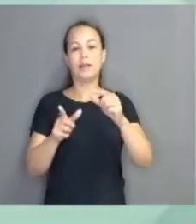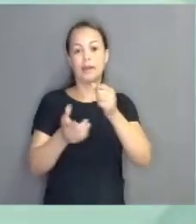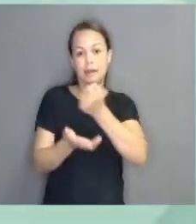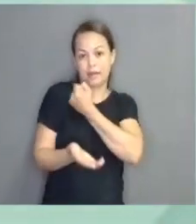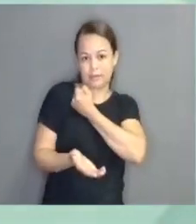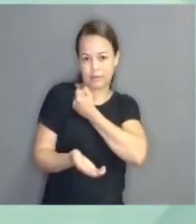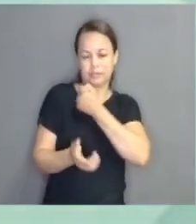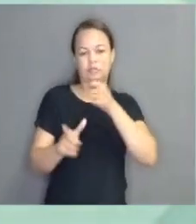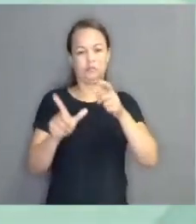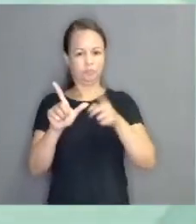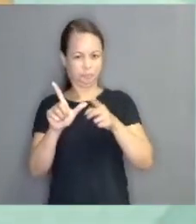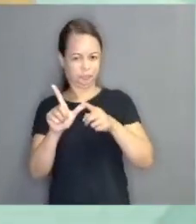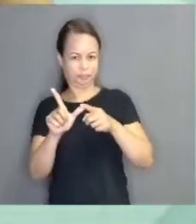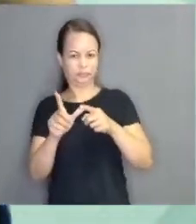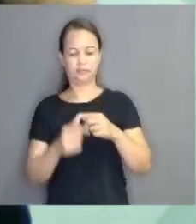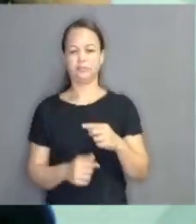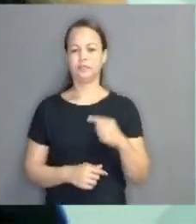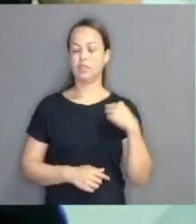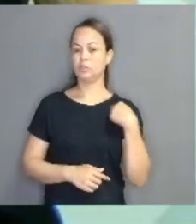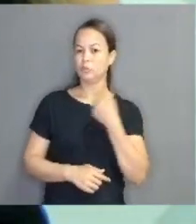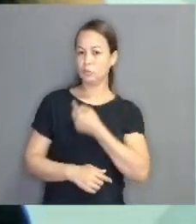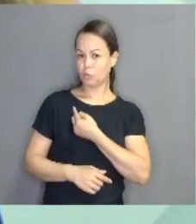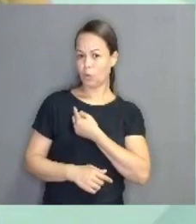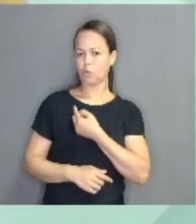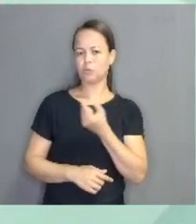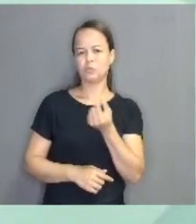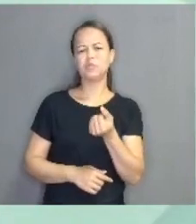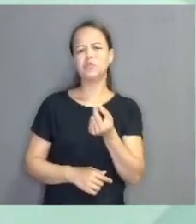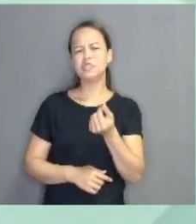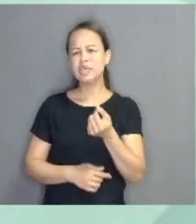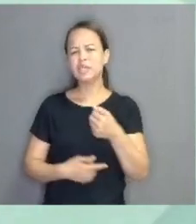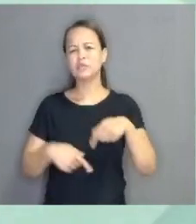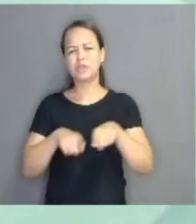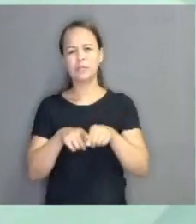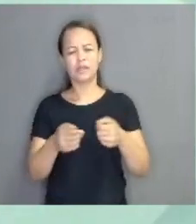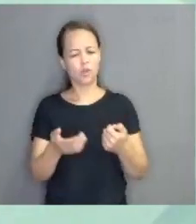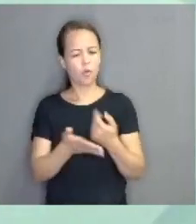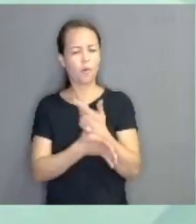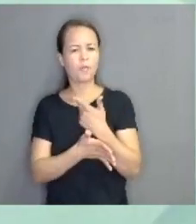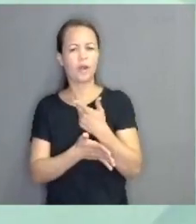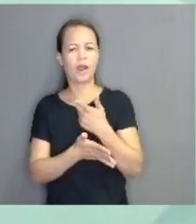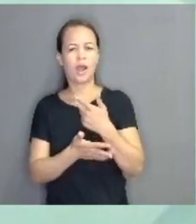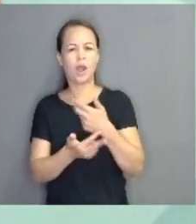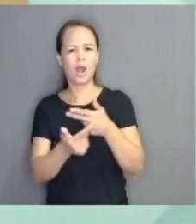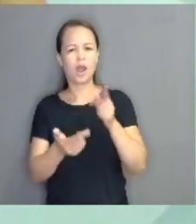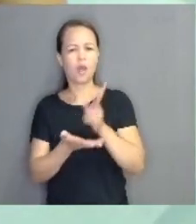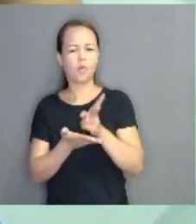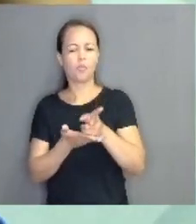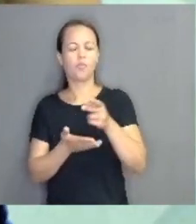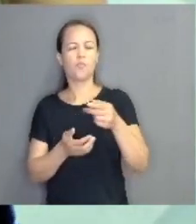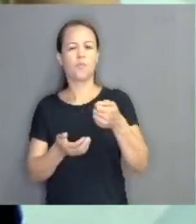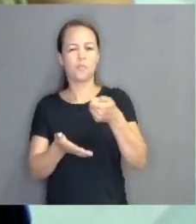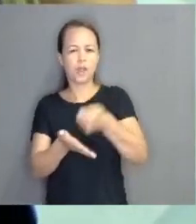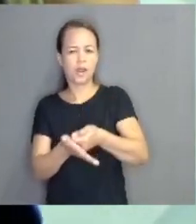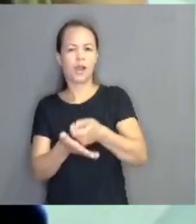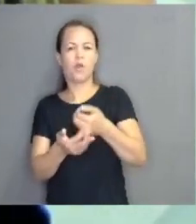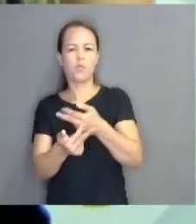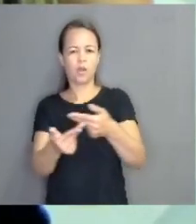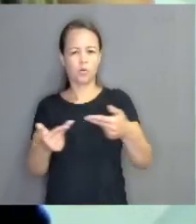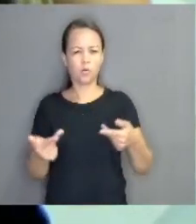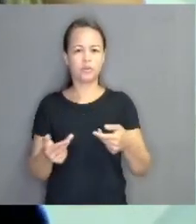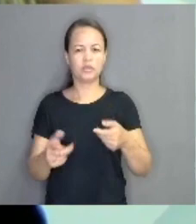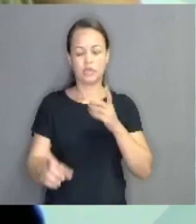números. No nosso dinheiro, sempre que a gente vai comprar alguma coisa, pagar alguma coisa, a